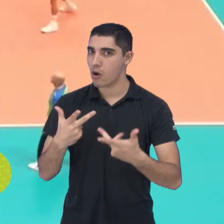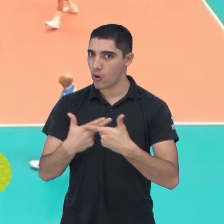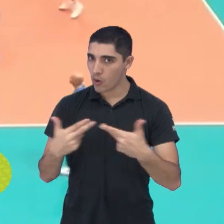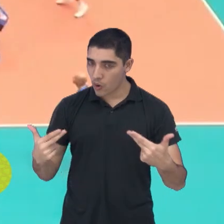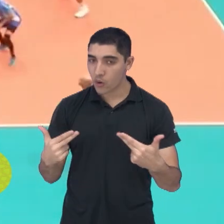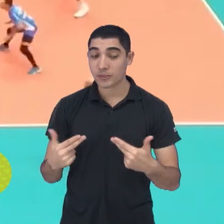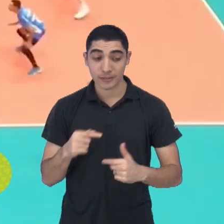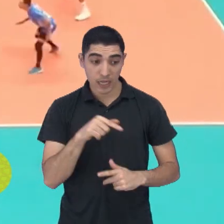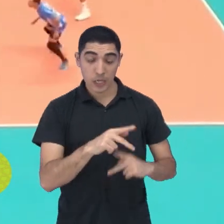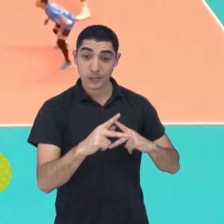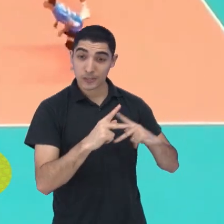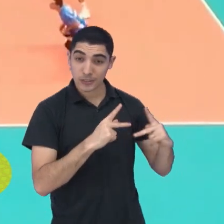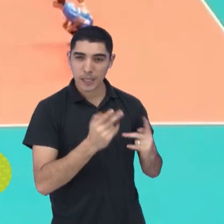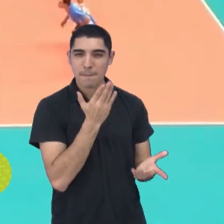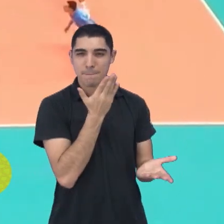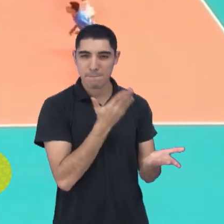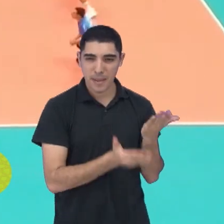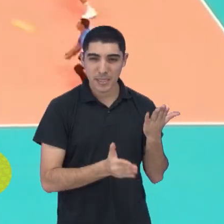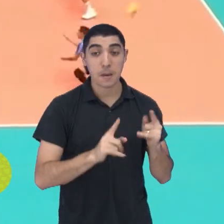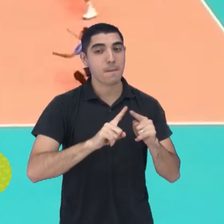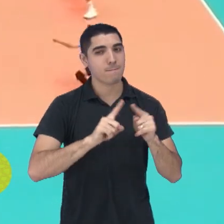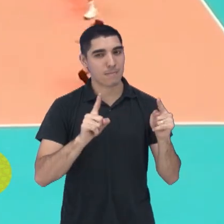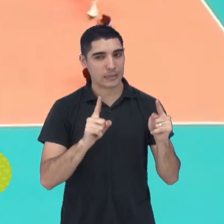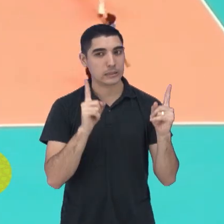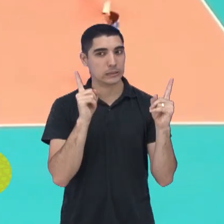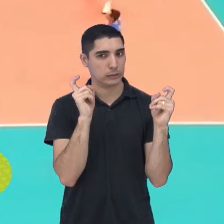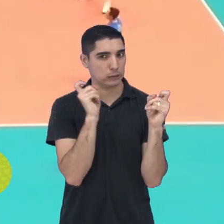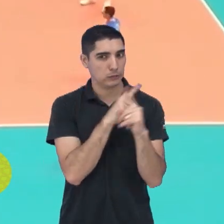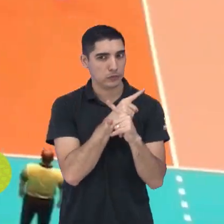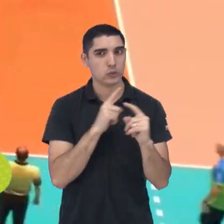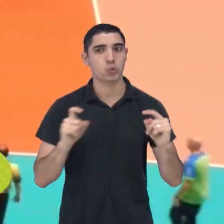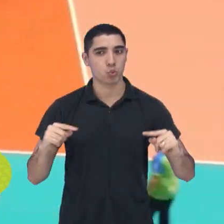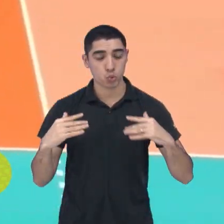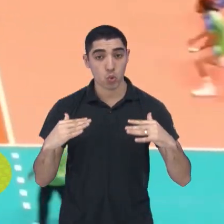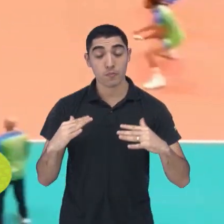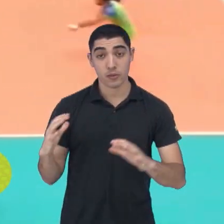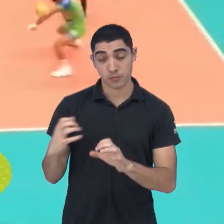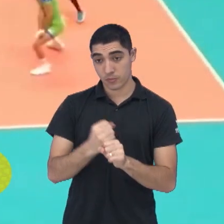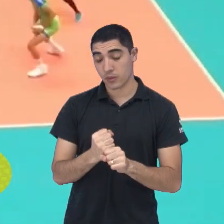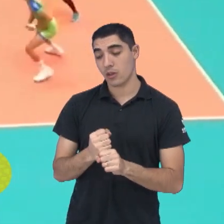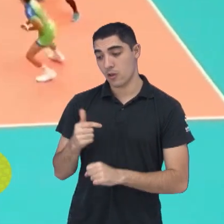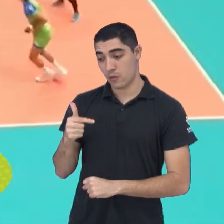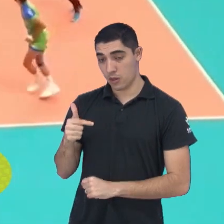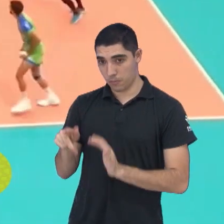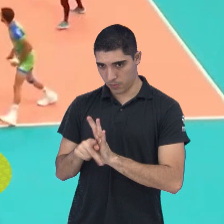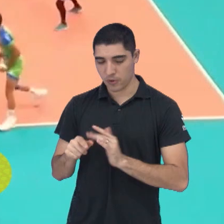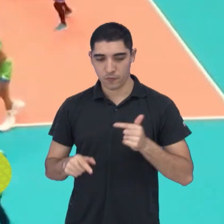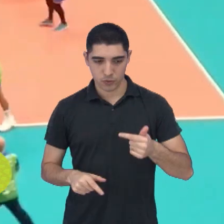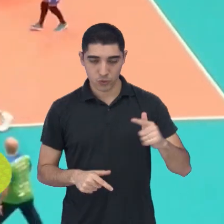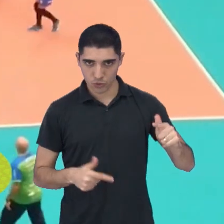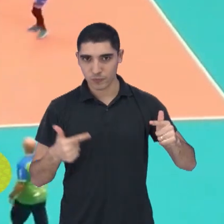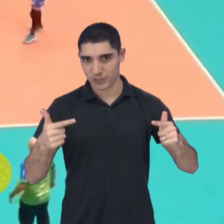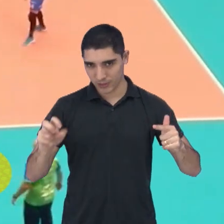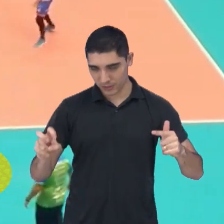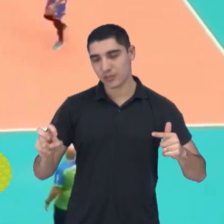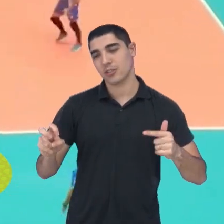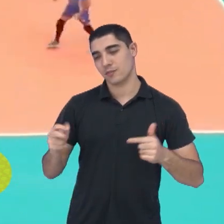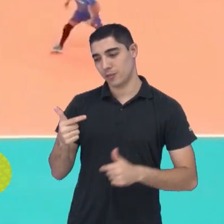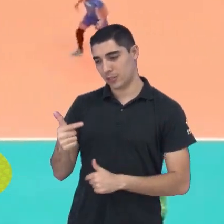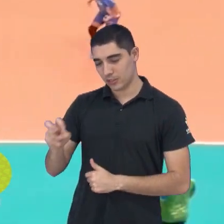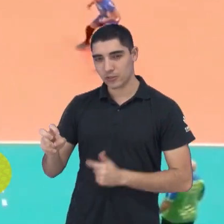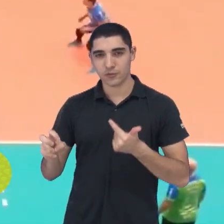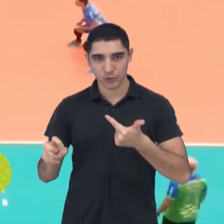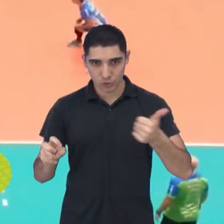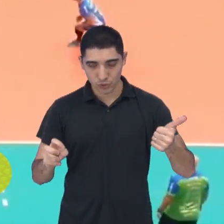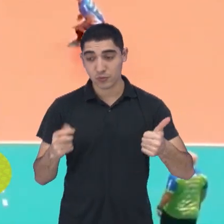vendeu caro a derrota no tie-break para os donos da casa, com parciais de 22-25, 25-21,